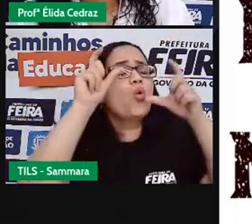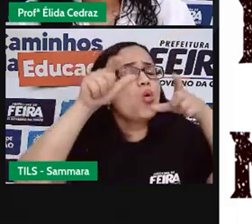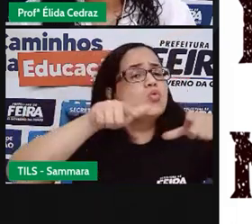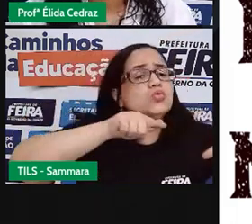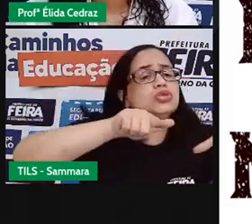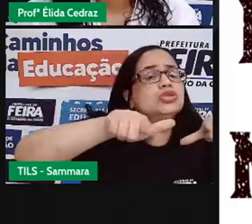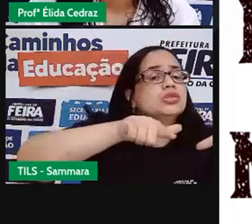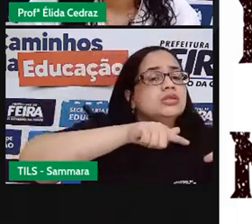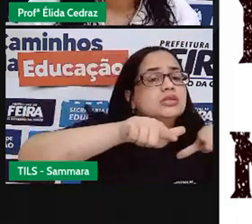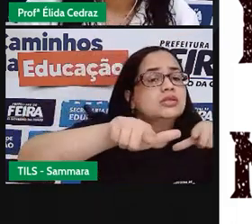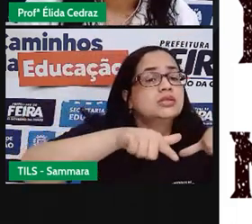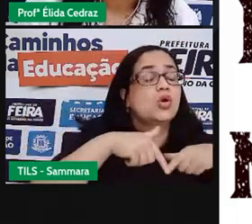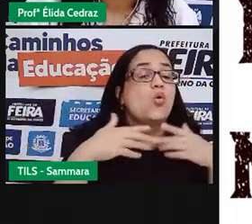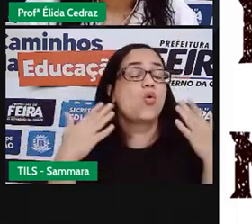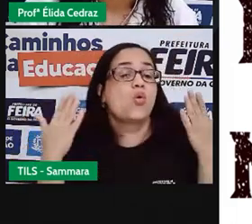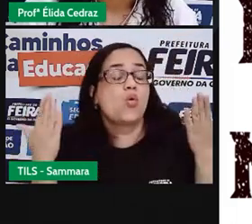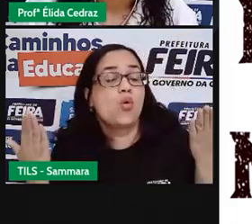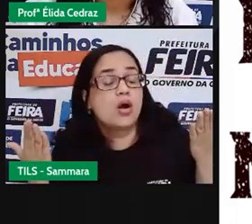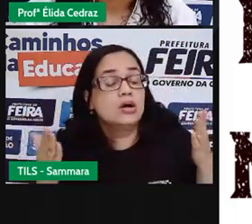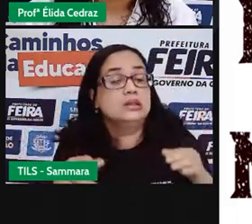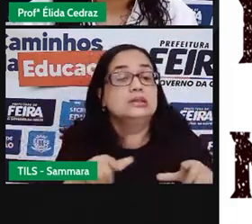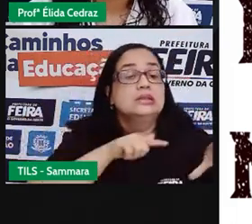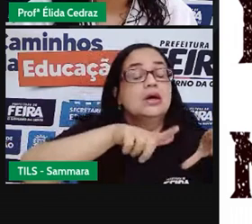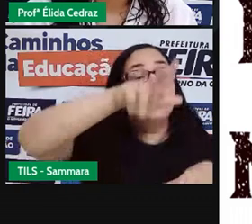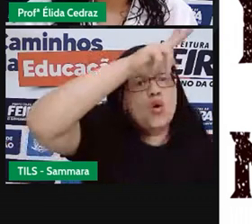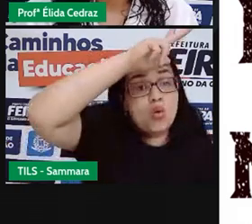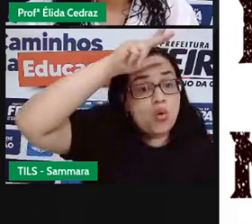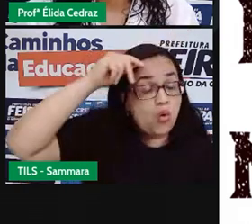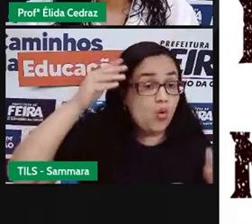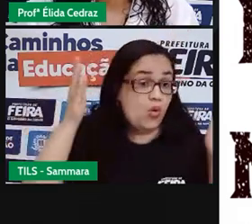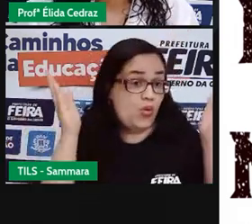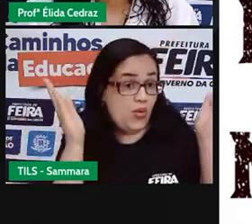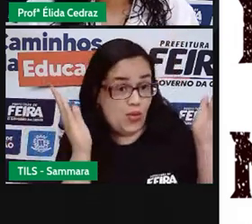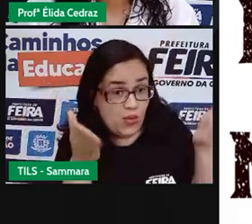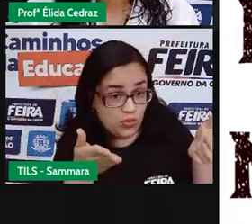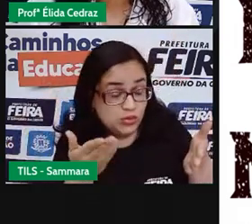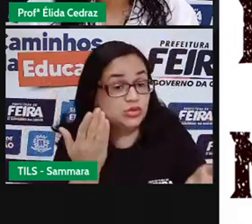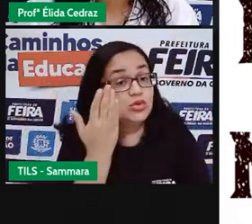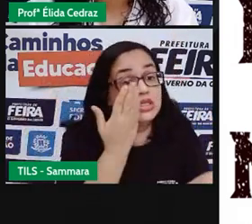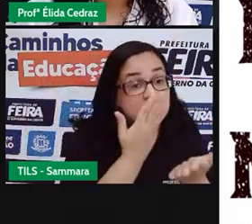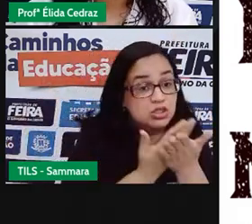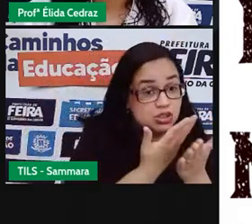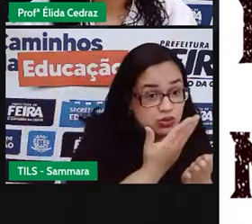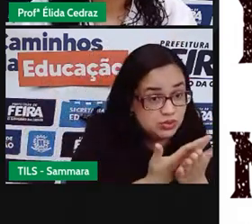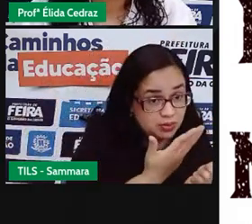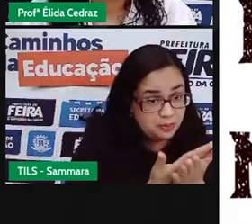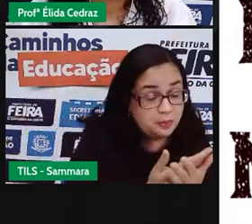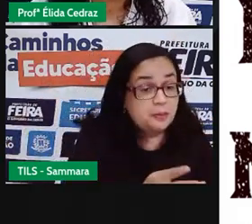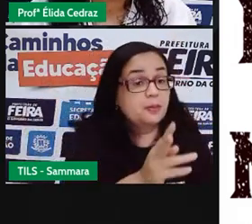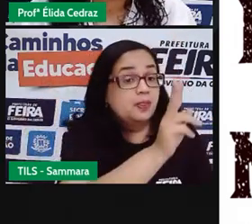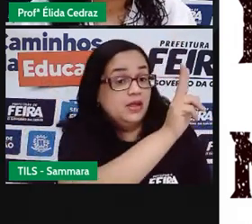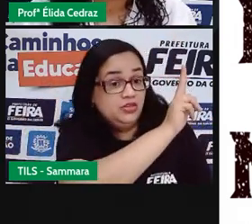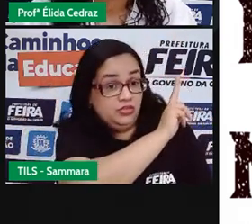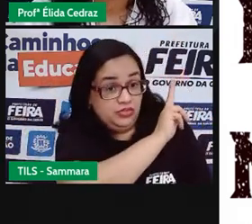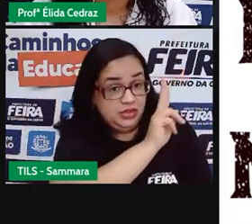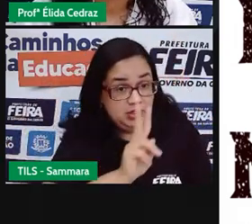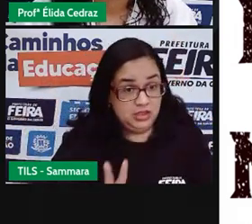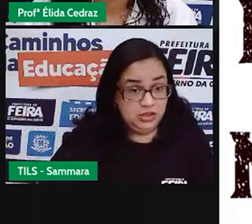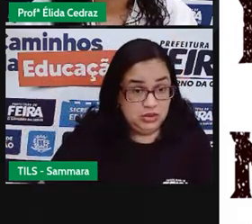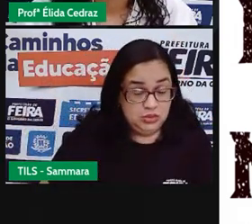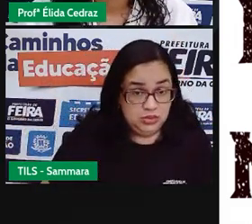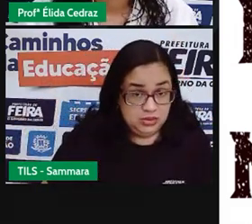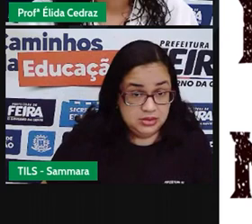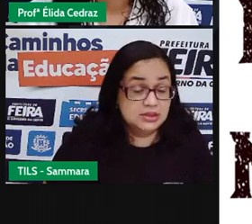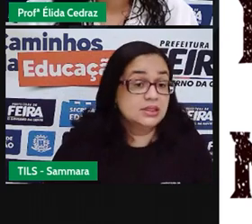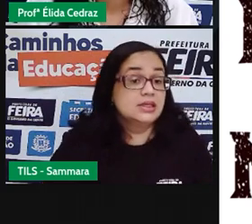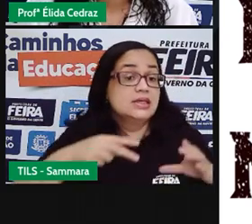trabalha, a Função da Prefeitura. Hoje, nós vamos estudar os vereadores e